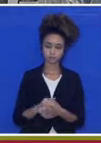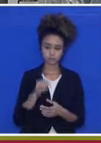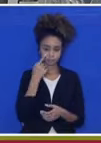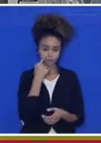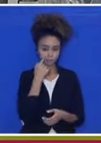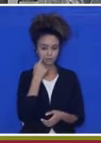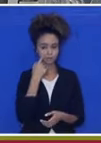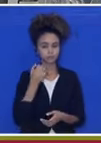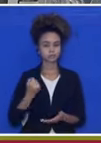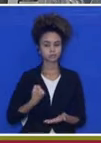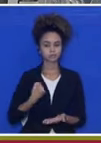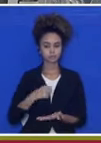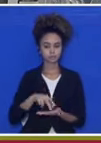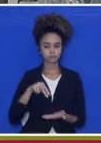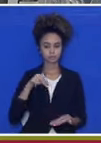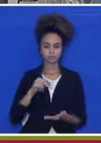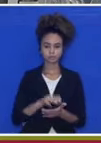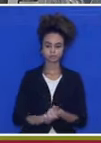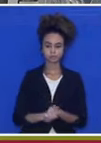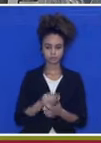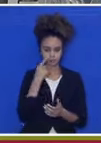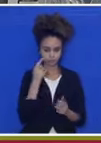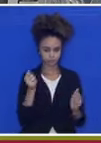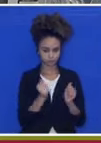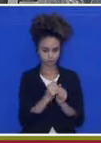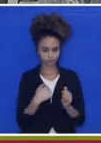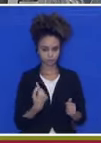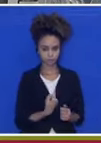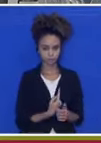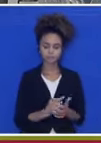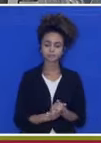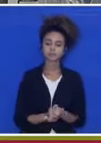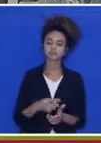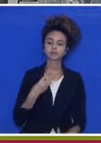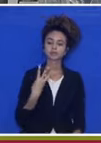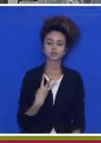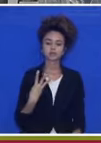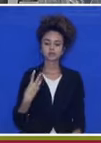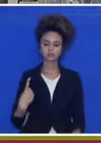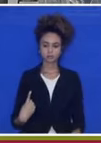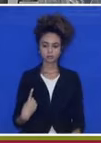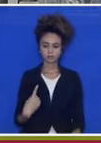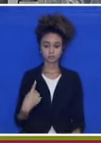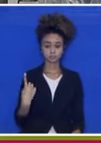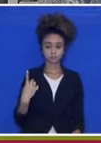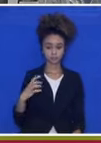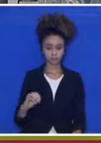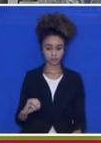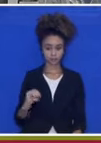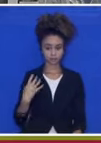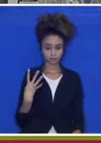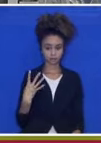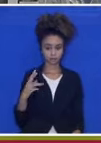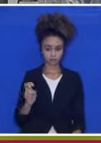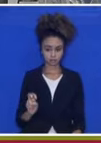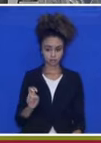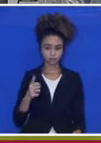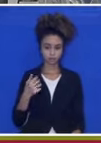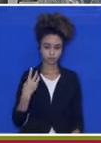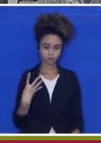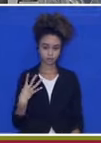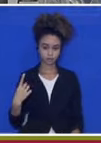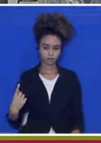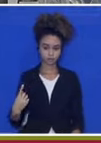Hora de confirmar os números sorteados. Confira comigo. 31, 10,